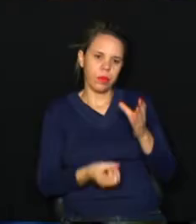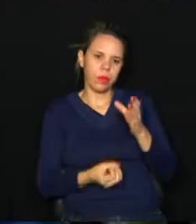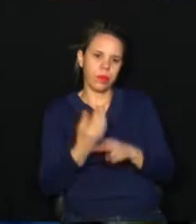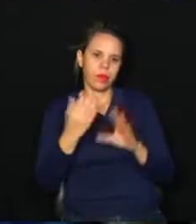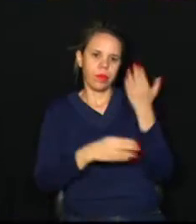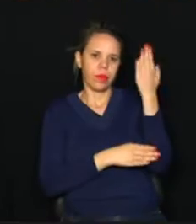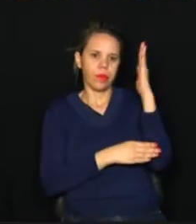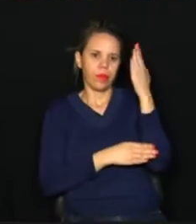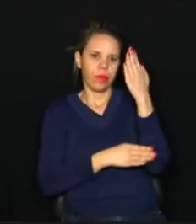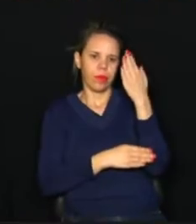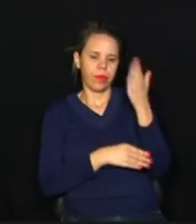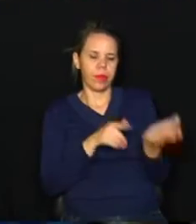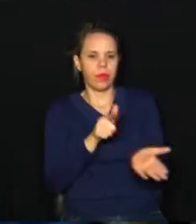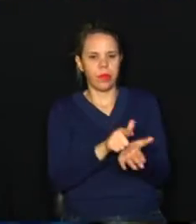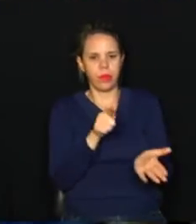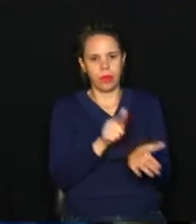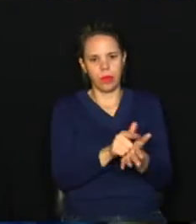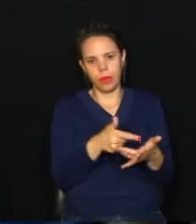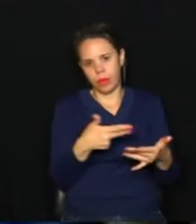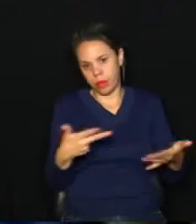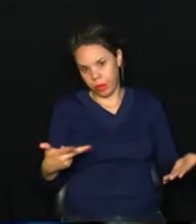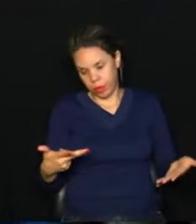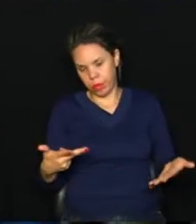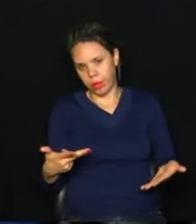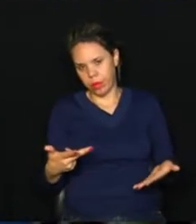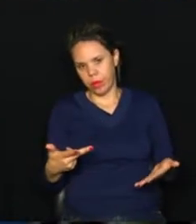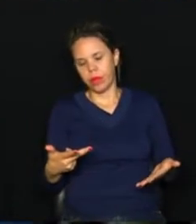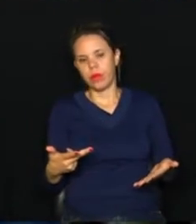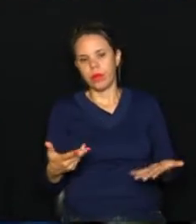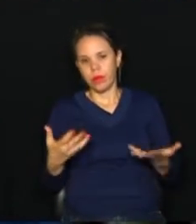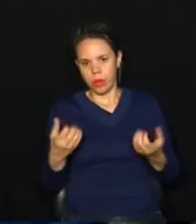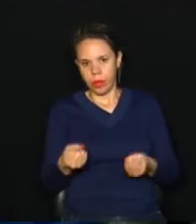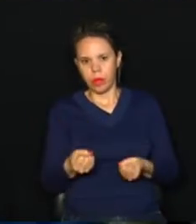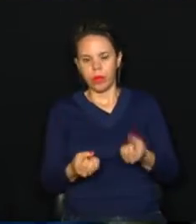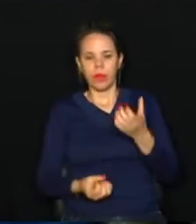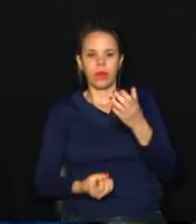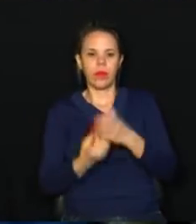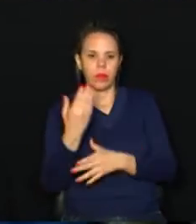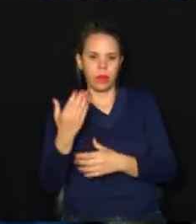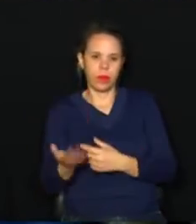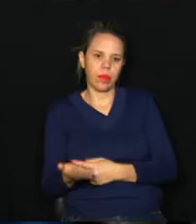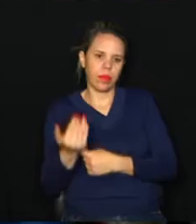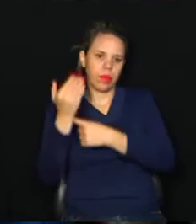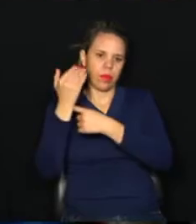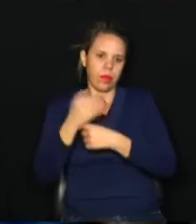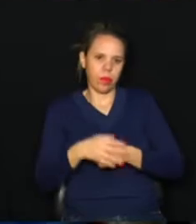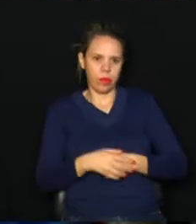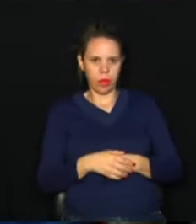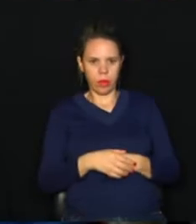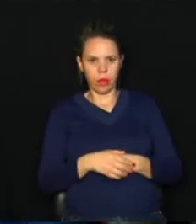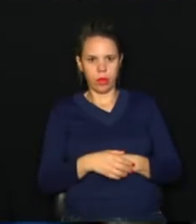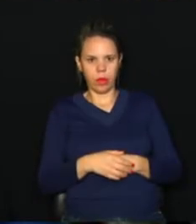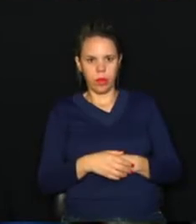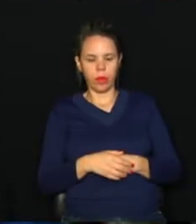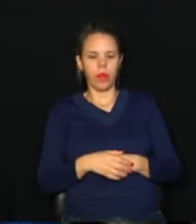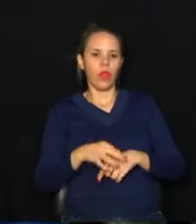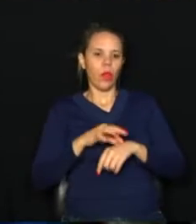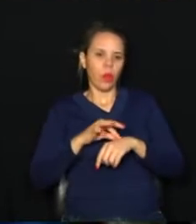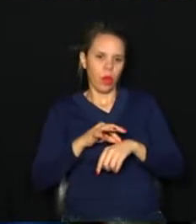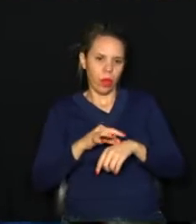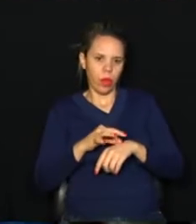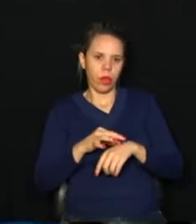madeira, papel e outros. Viabilizam ainda tecnologicamente a proteína animal